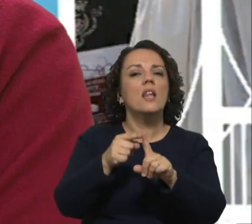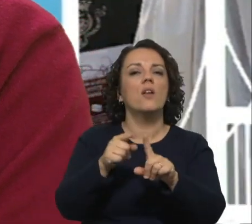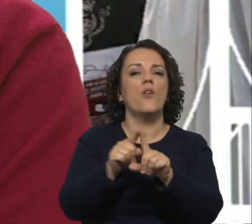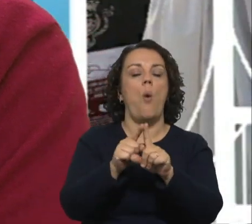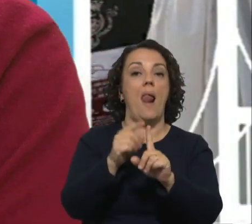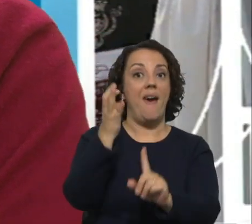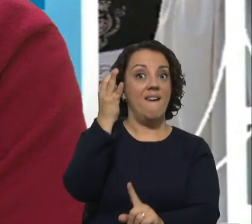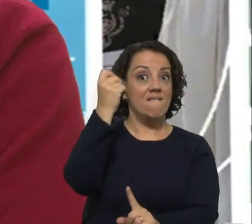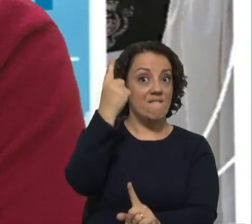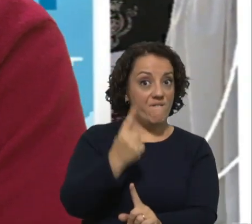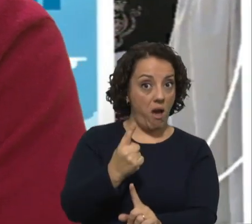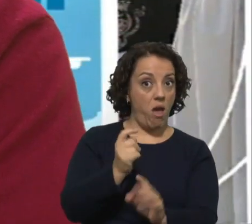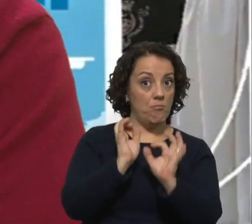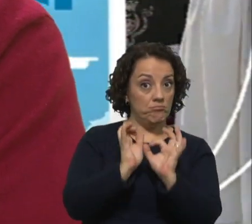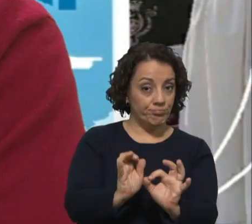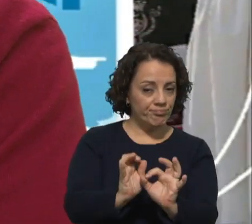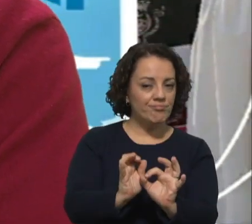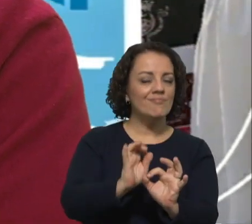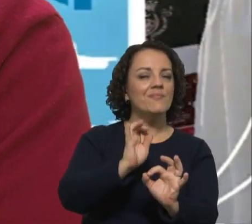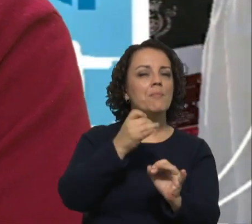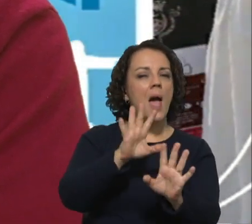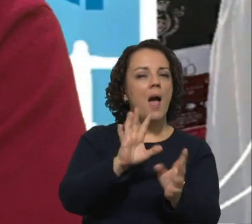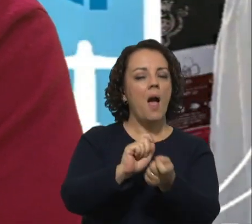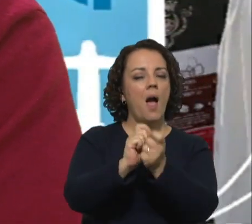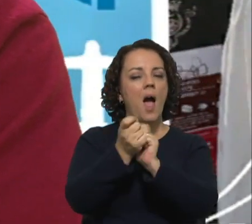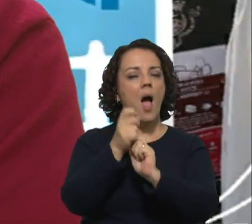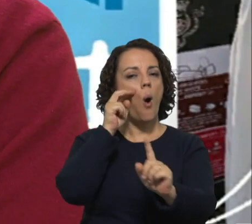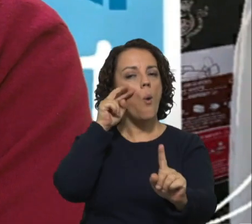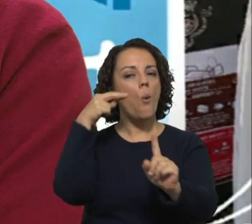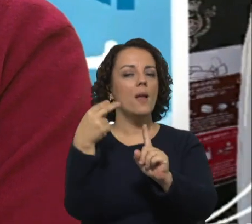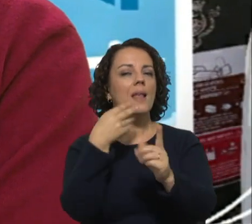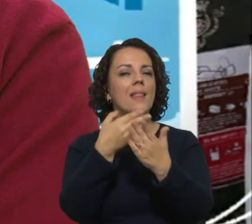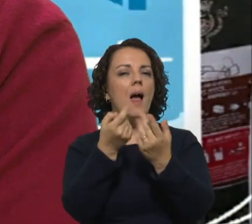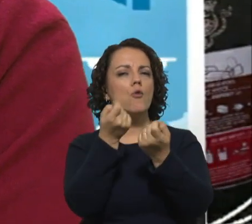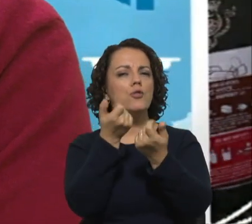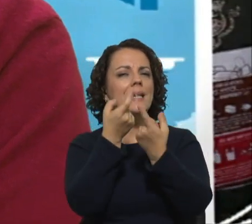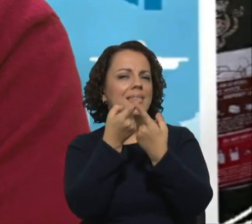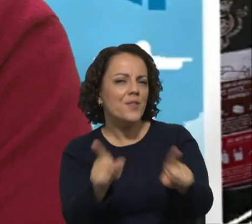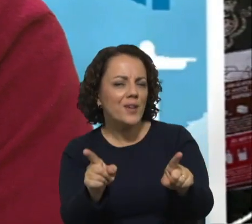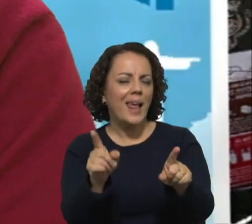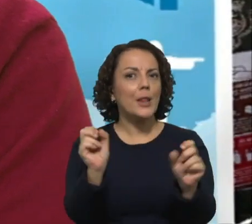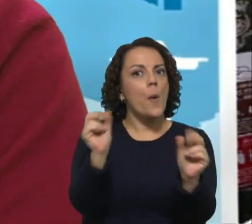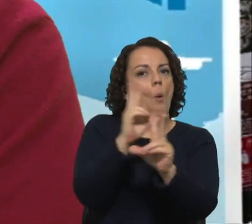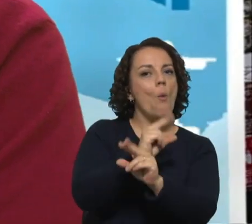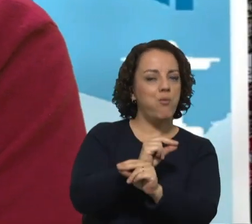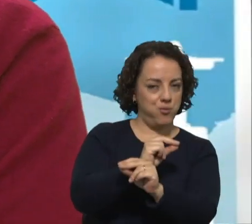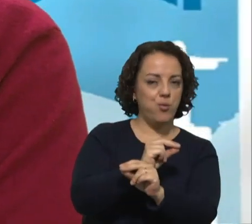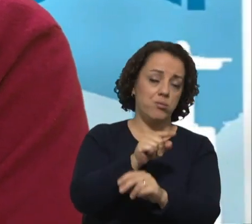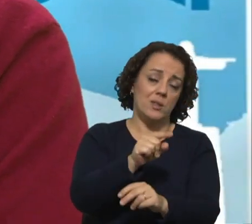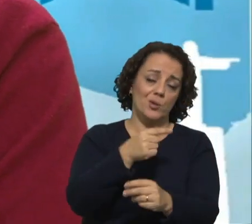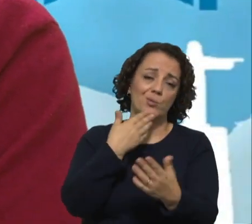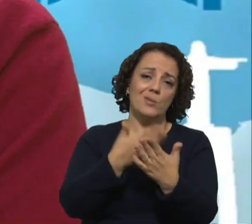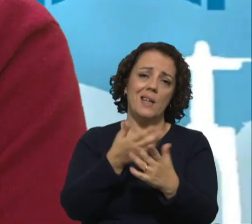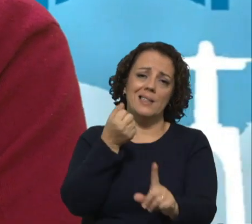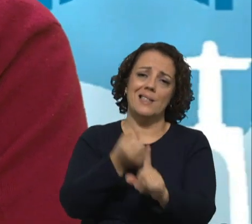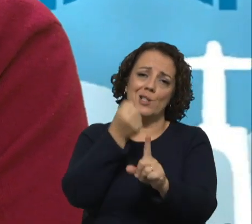para as experiências de fé de uma forma com um olhar novo e com um olhar diferente. E é sempre esses desafios que